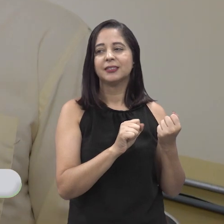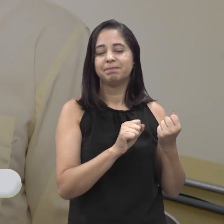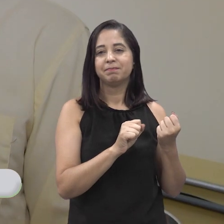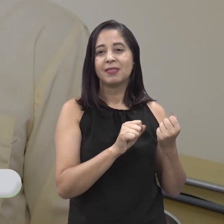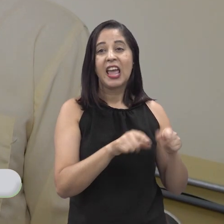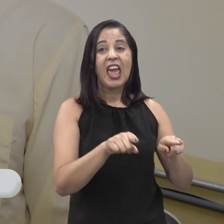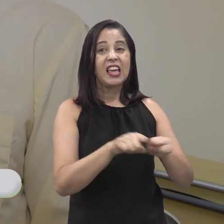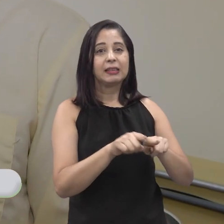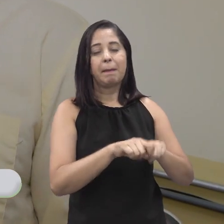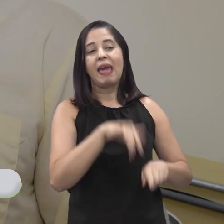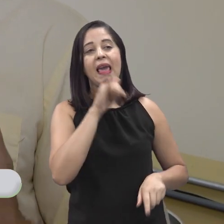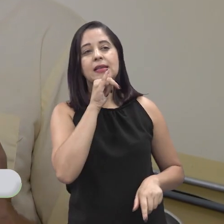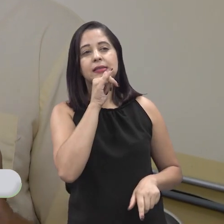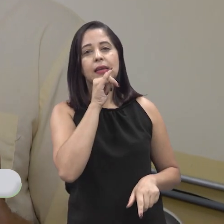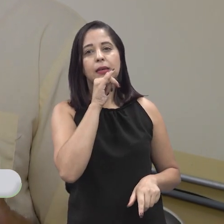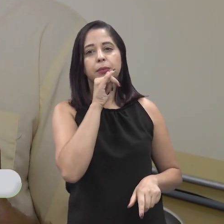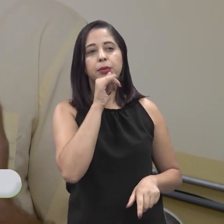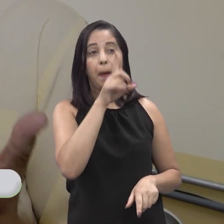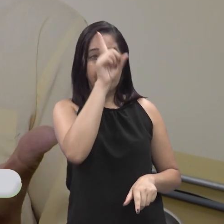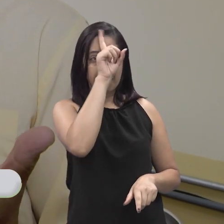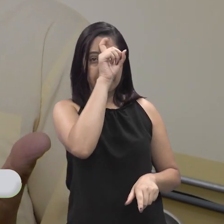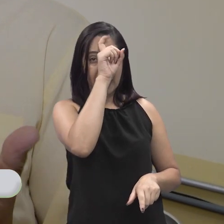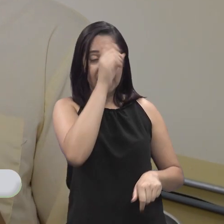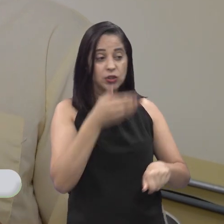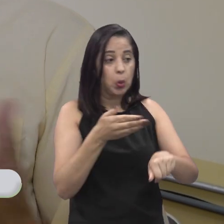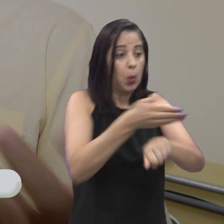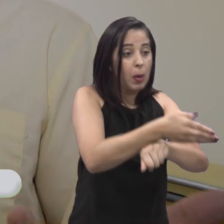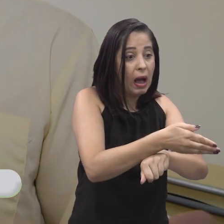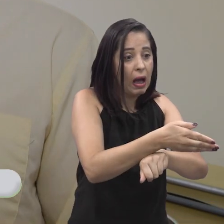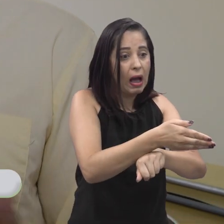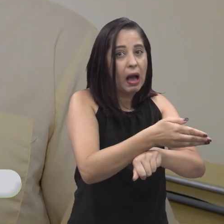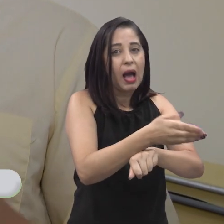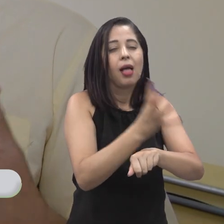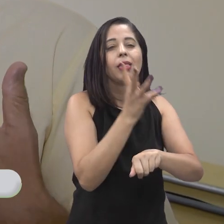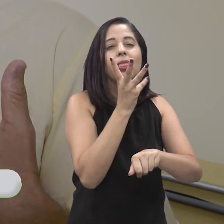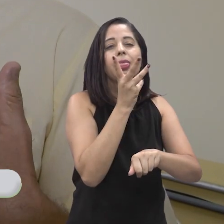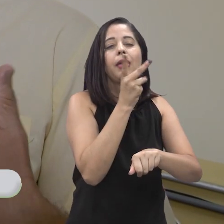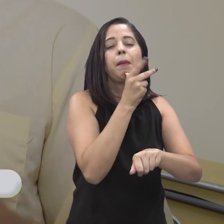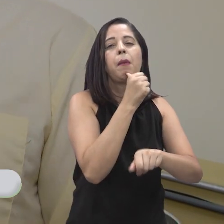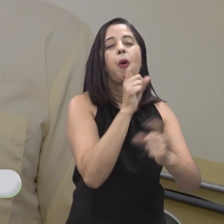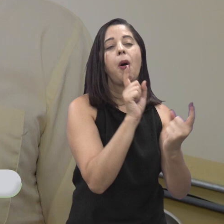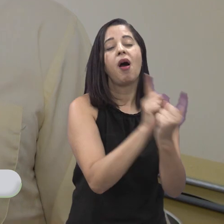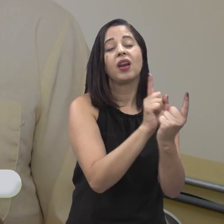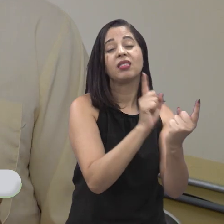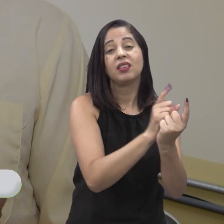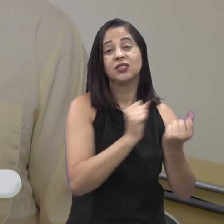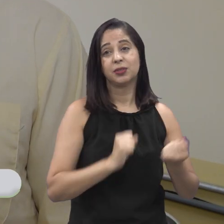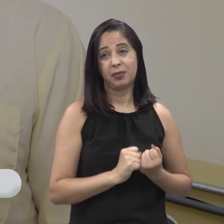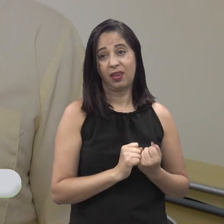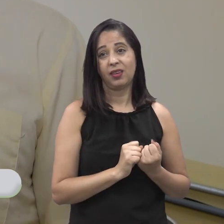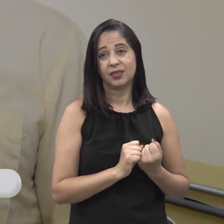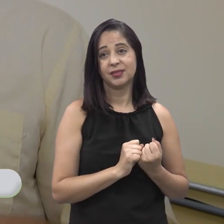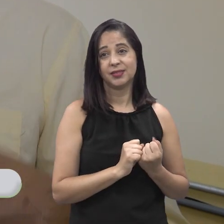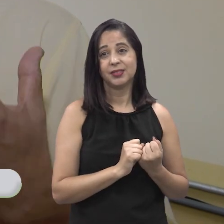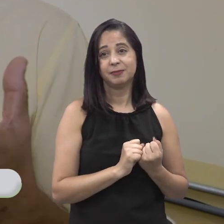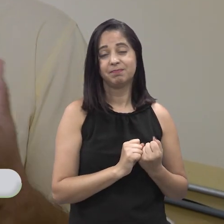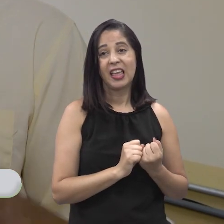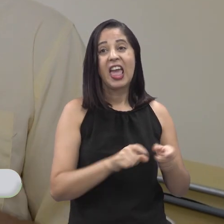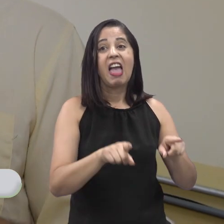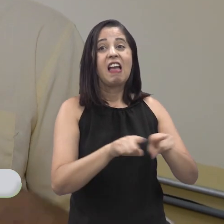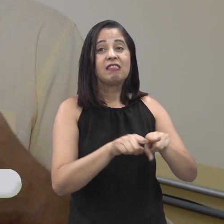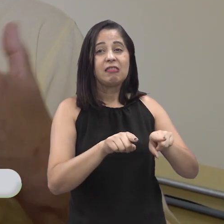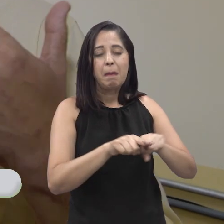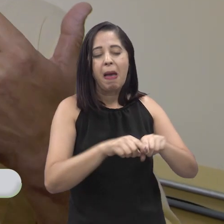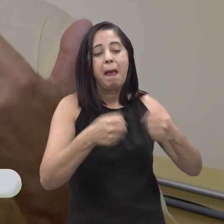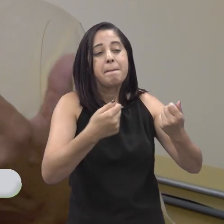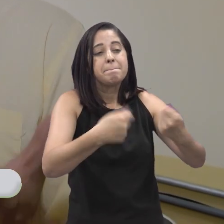para ser atendida num sintoma que aparentemente surge para ela, como também fazer as prevenções, como o sistema de educação que discuta de